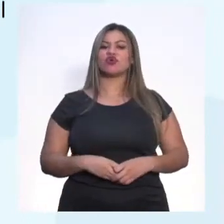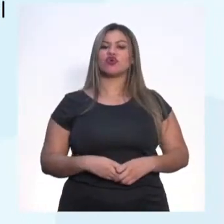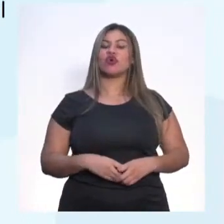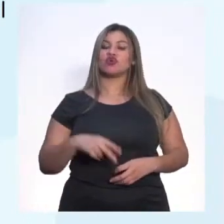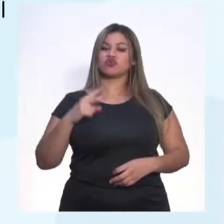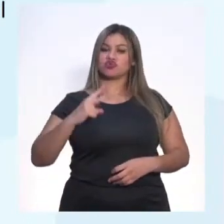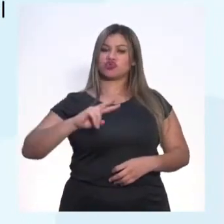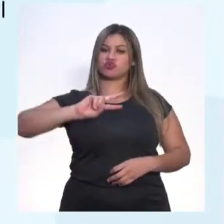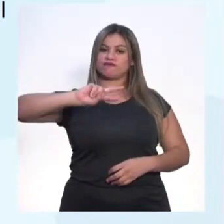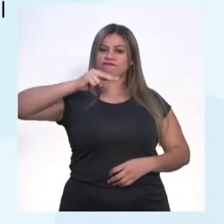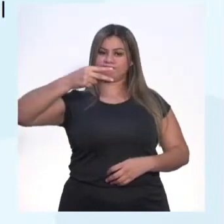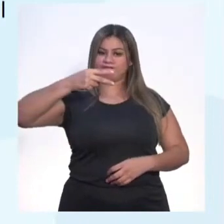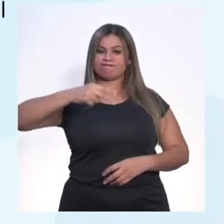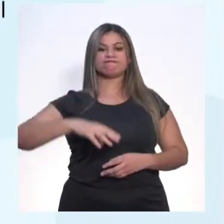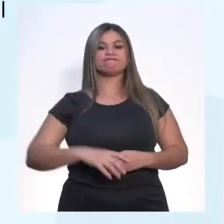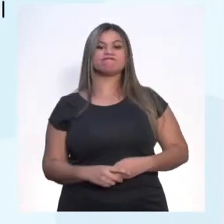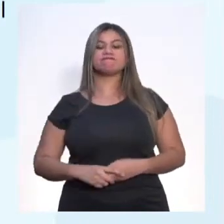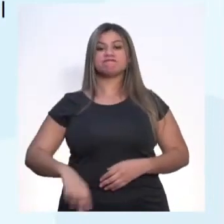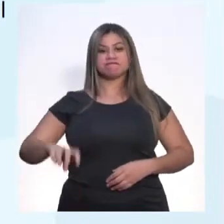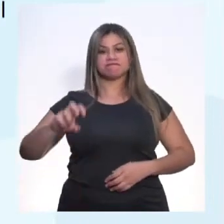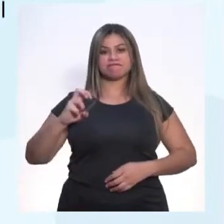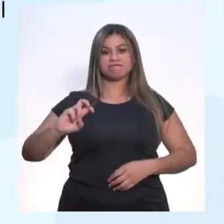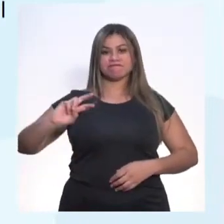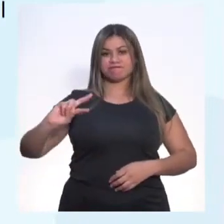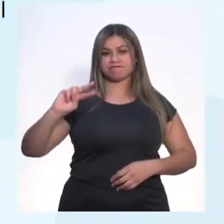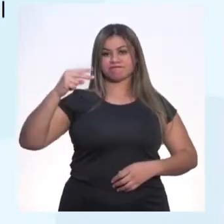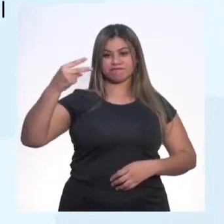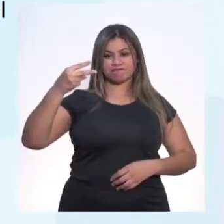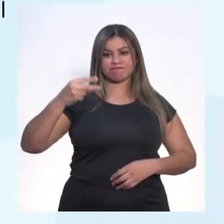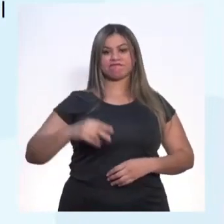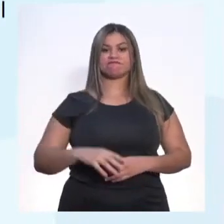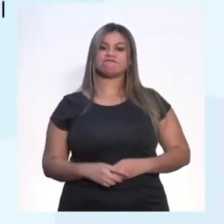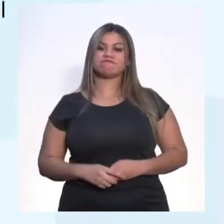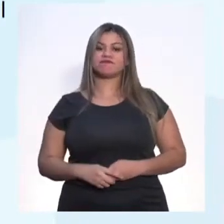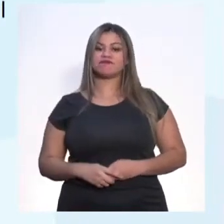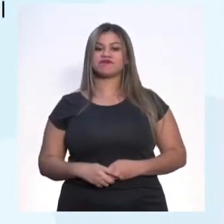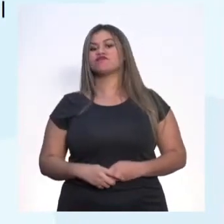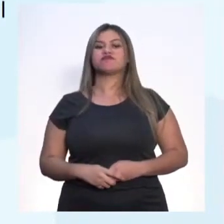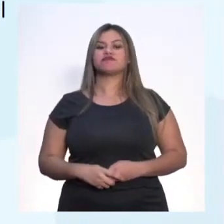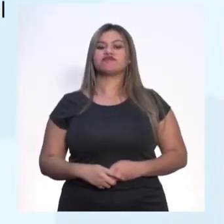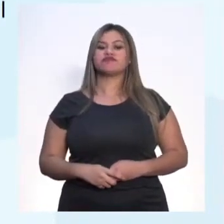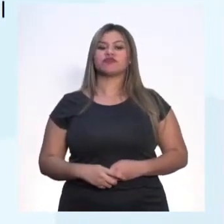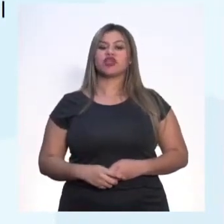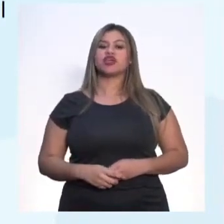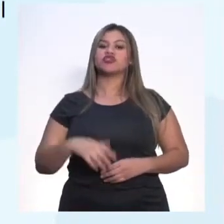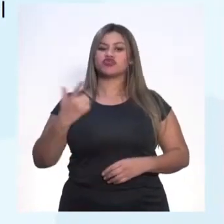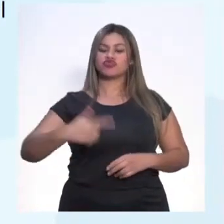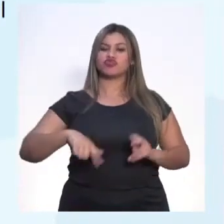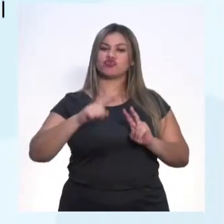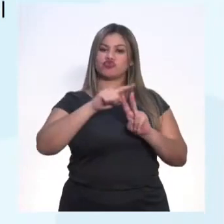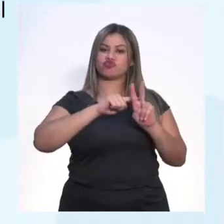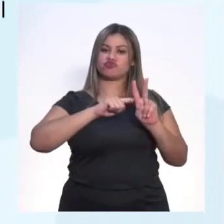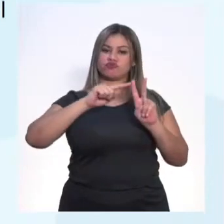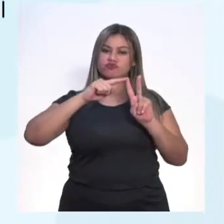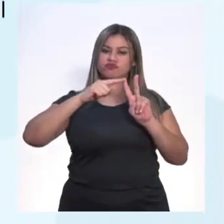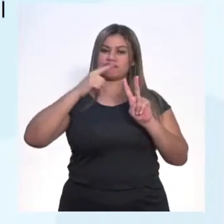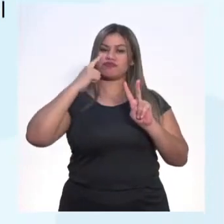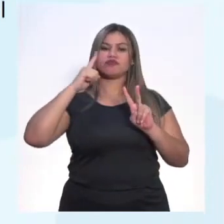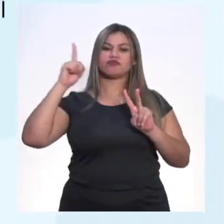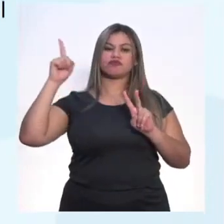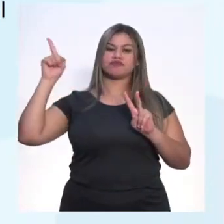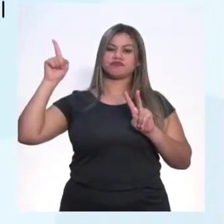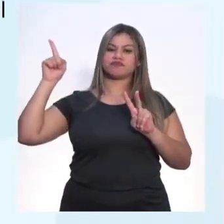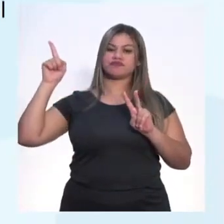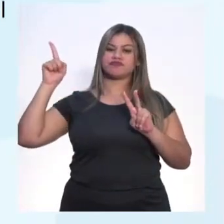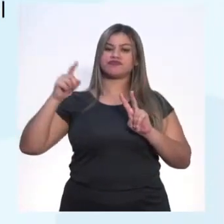2 fica ao quadrado e o 5 também. Volto na raiz. Tá vendo a